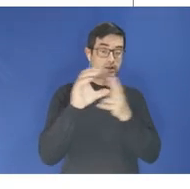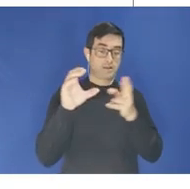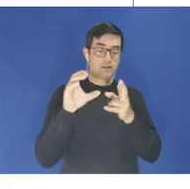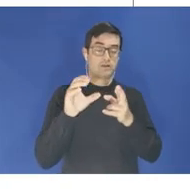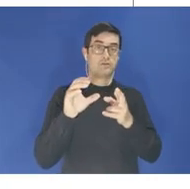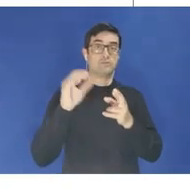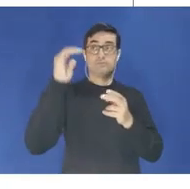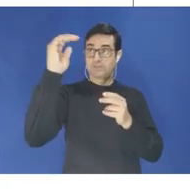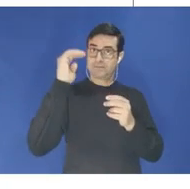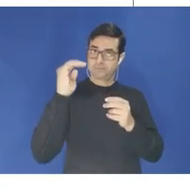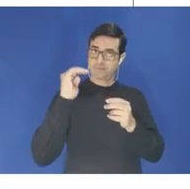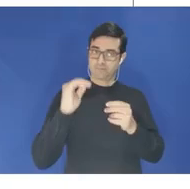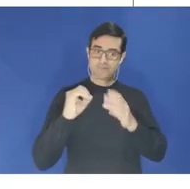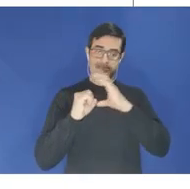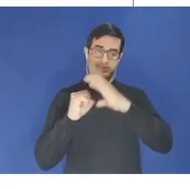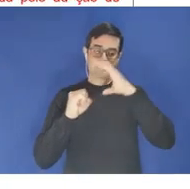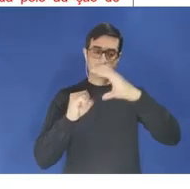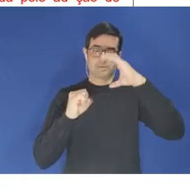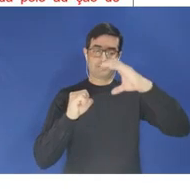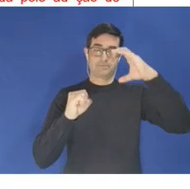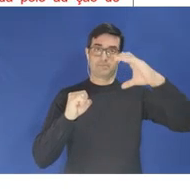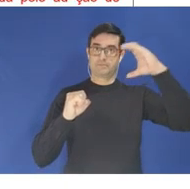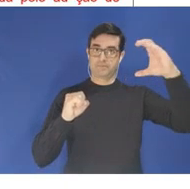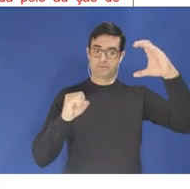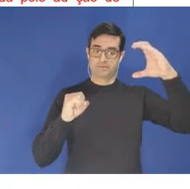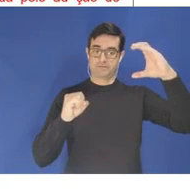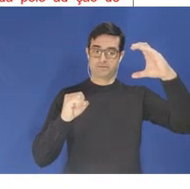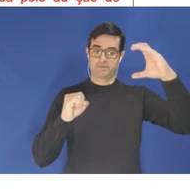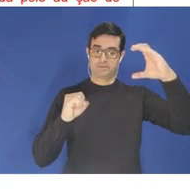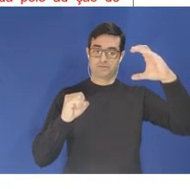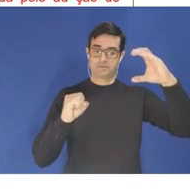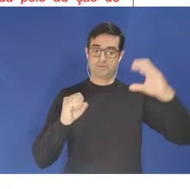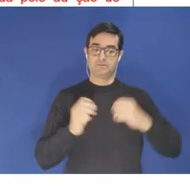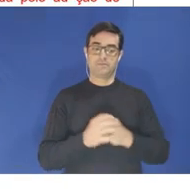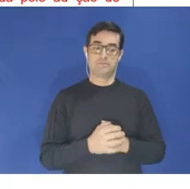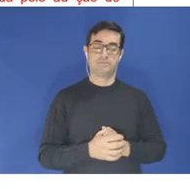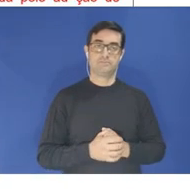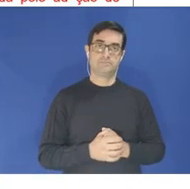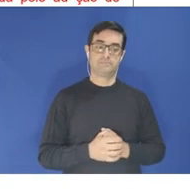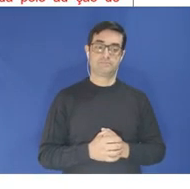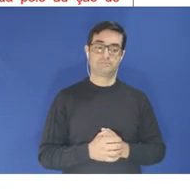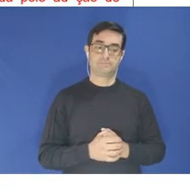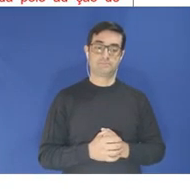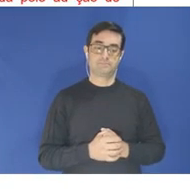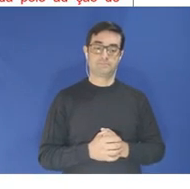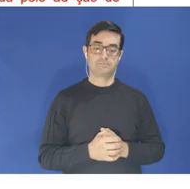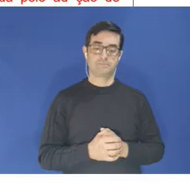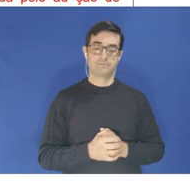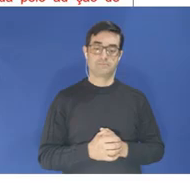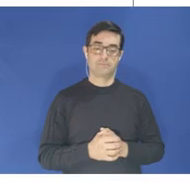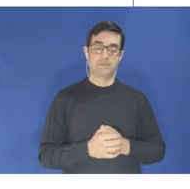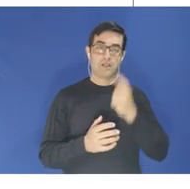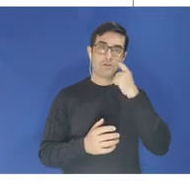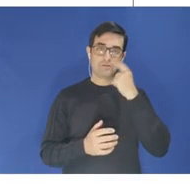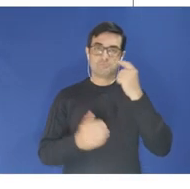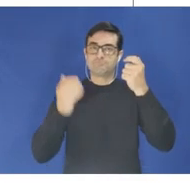cresce conforme descemos. Tá aqui. Tá? Aqui é a